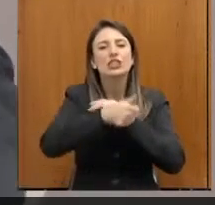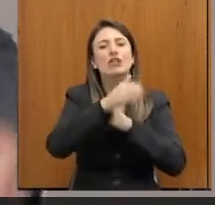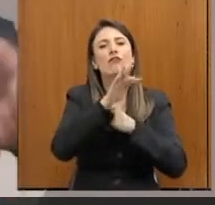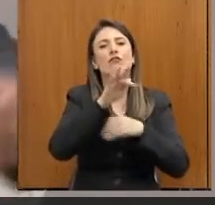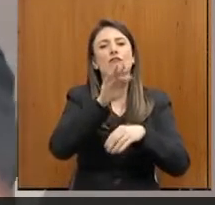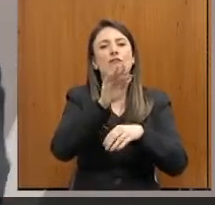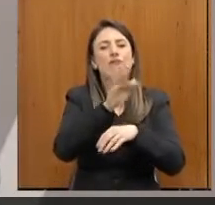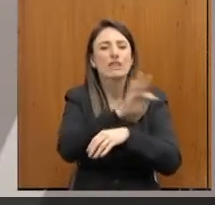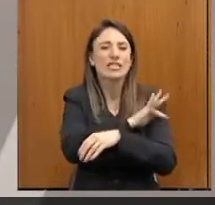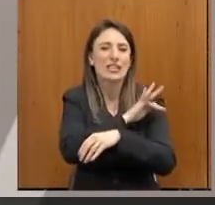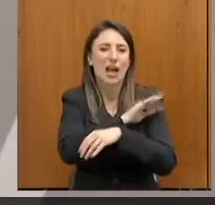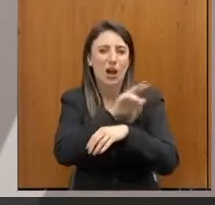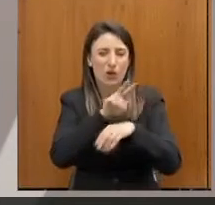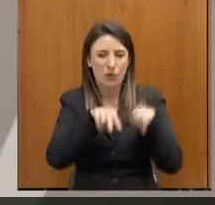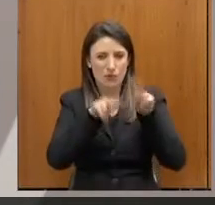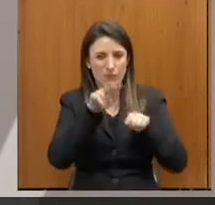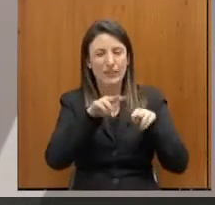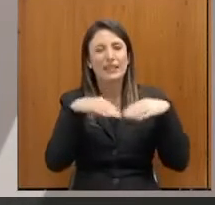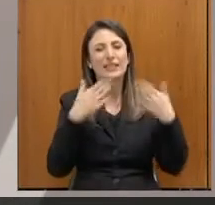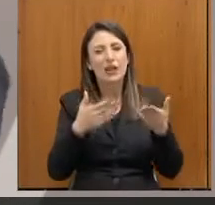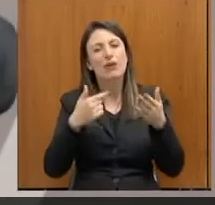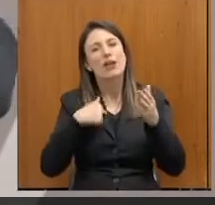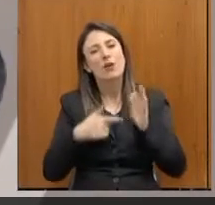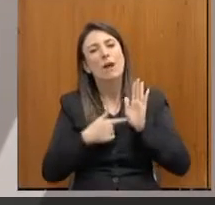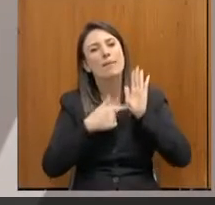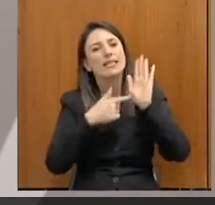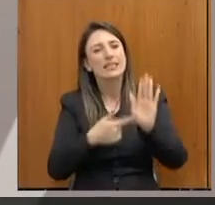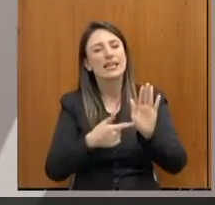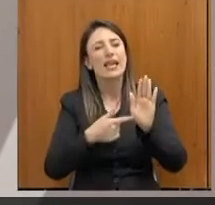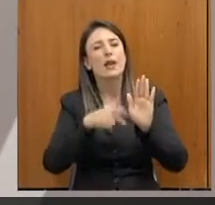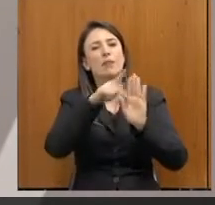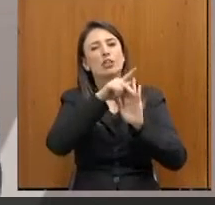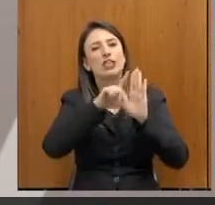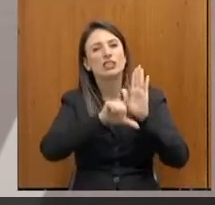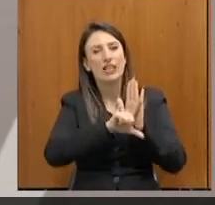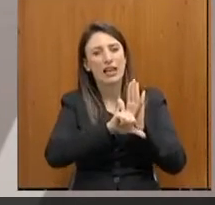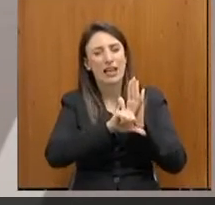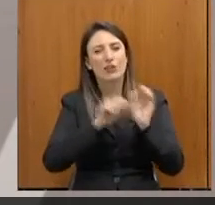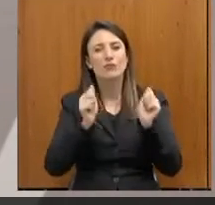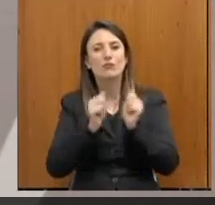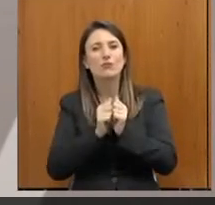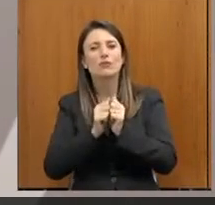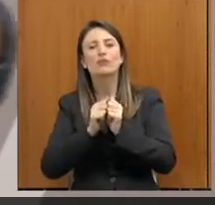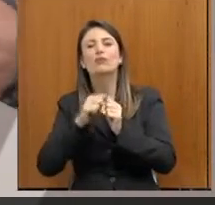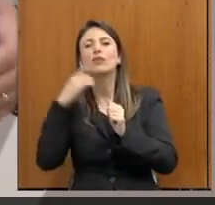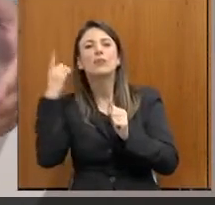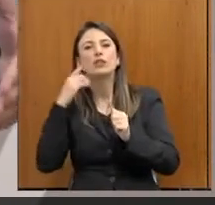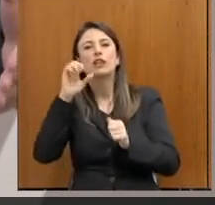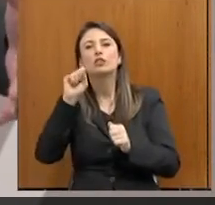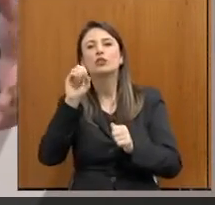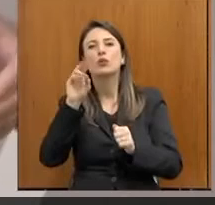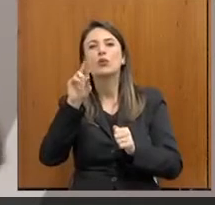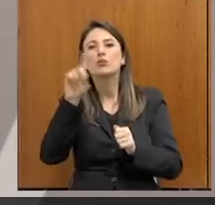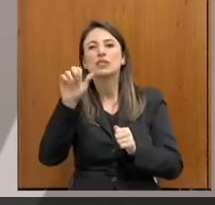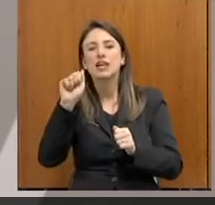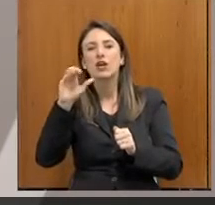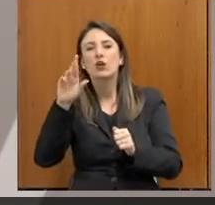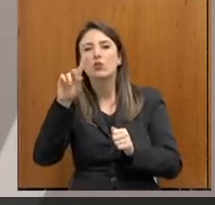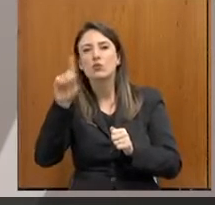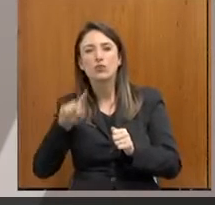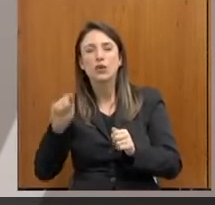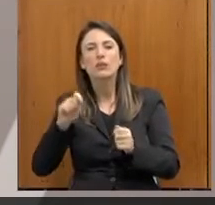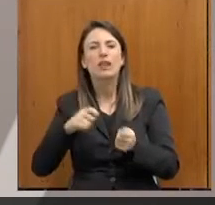apresentei juntamente com o Deputado Estadual Souza Cruz um projeto de lei foi aprovado aqui na Assembleia exige maior transparência nos critérios